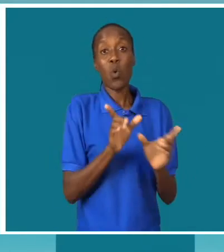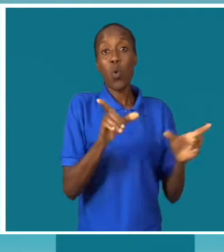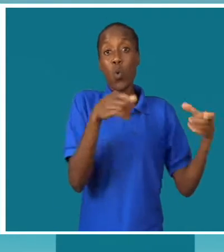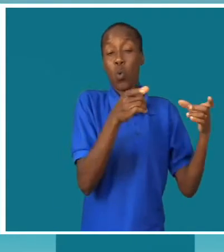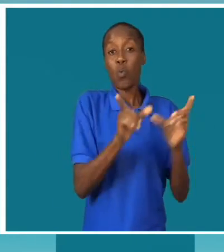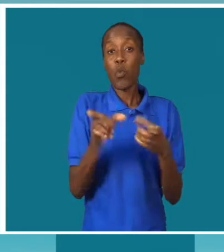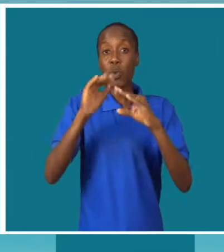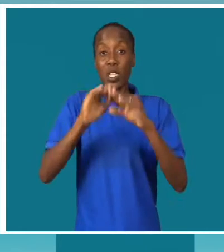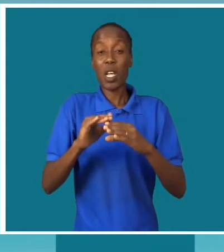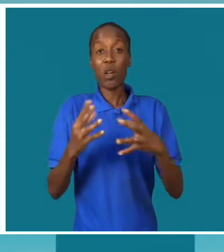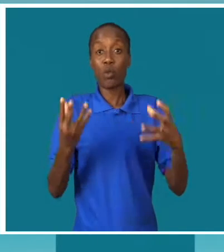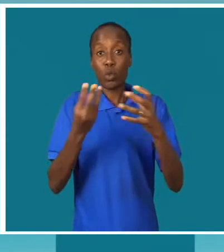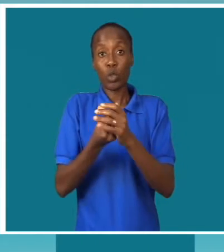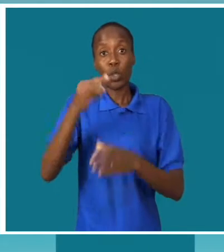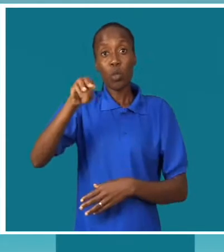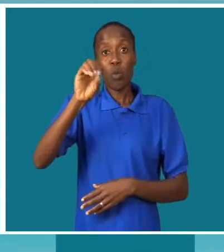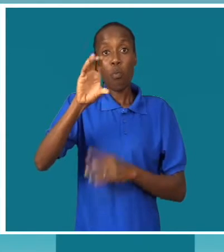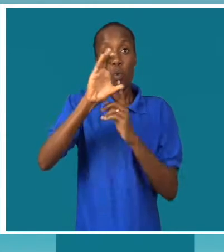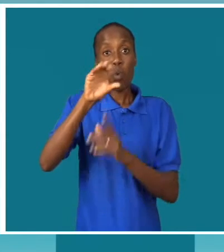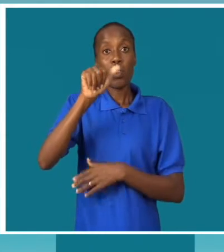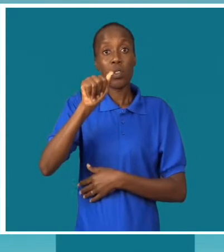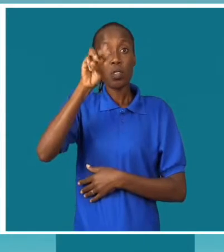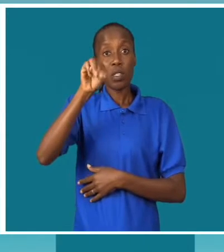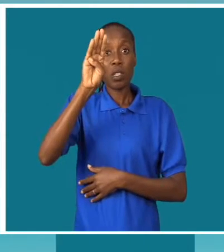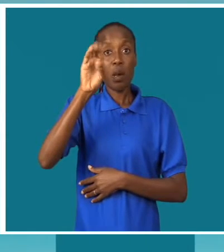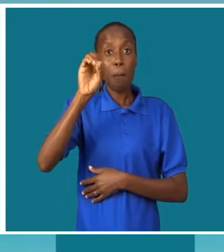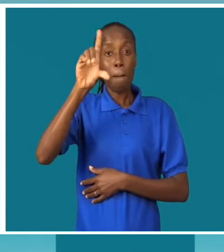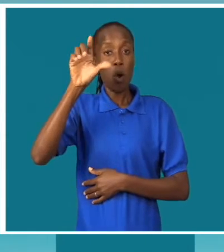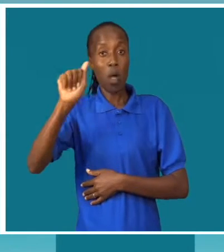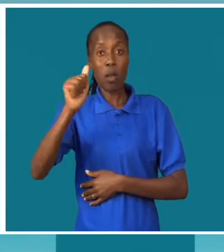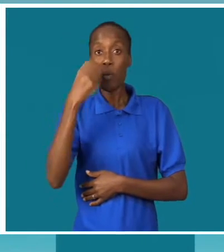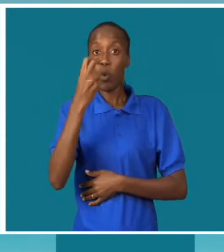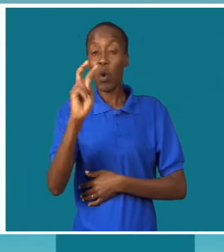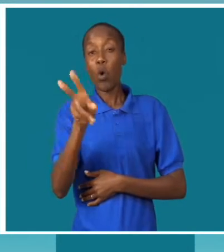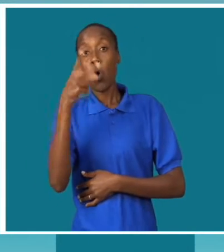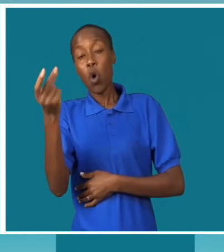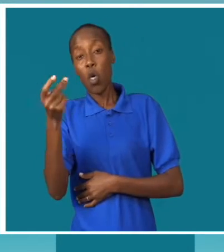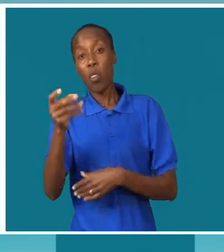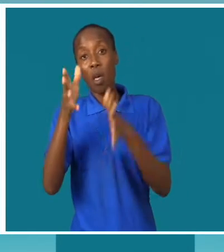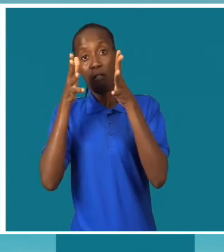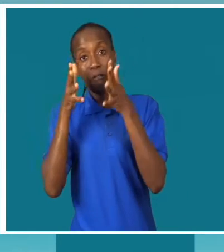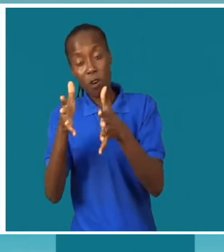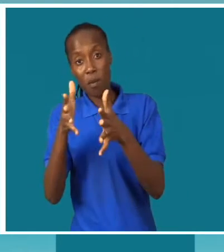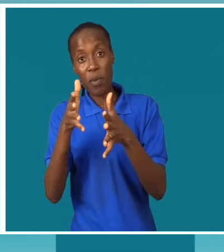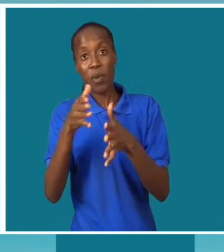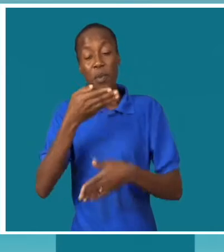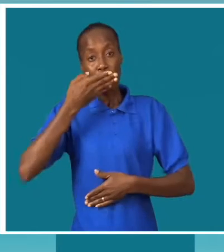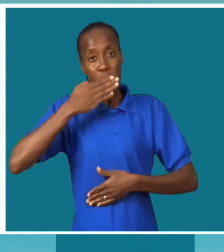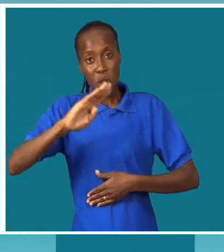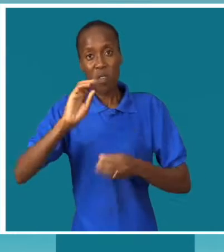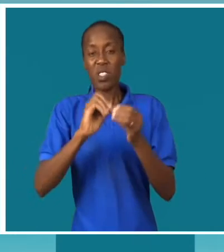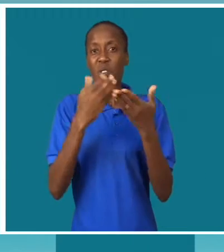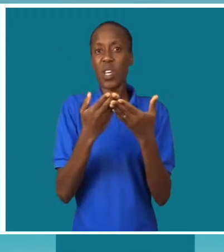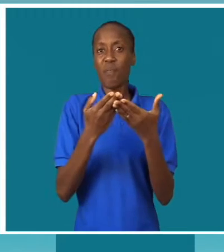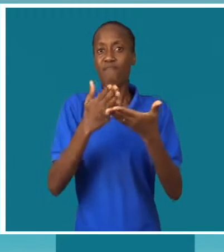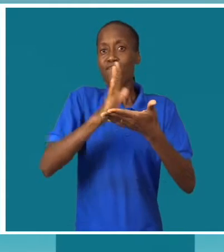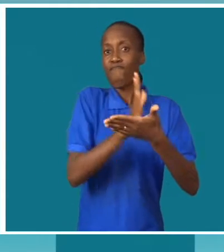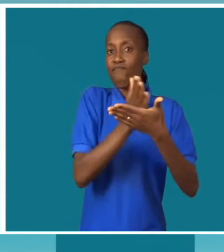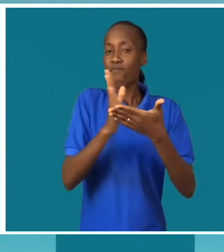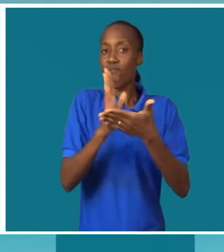associados à Moçambola e tentamos encontrar uma melhor saída, que foi esta de divisão de dois grupos.